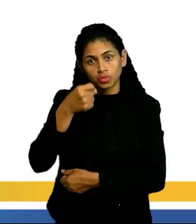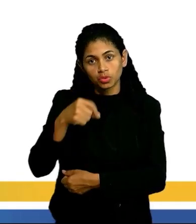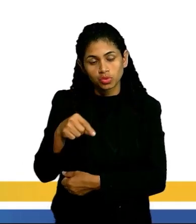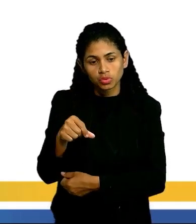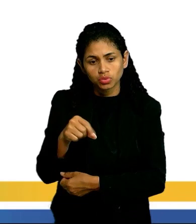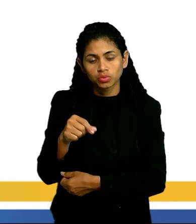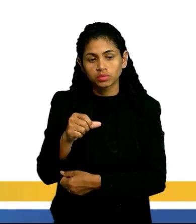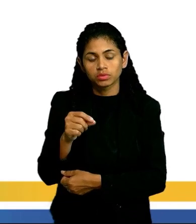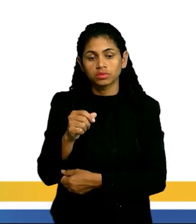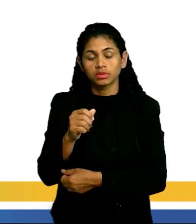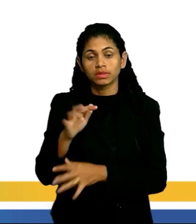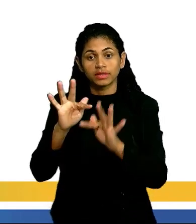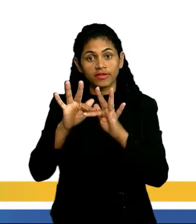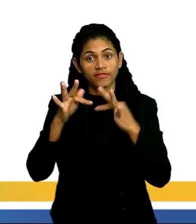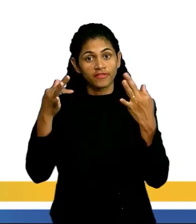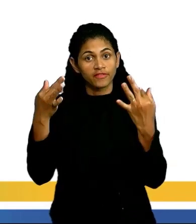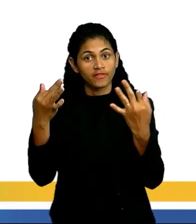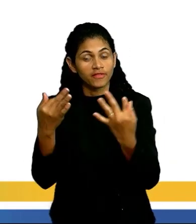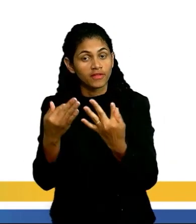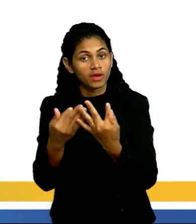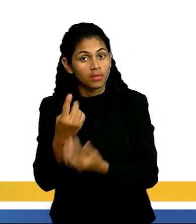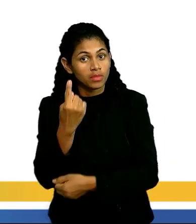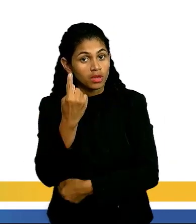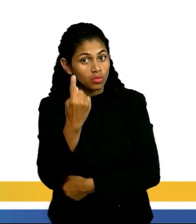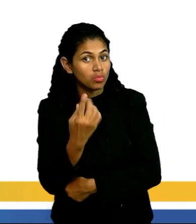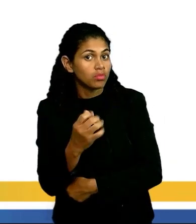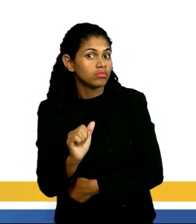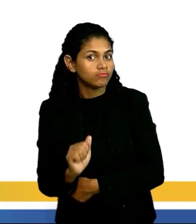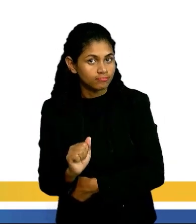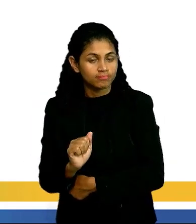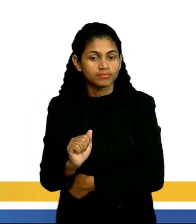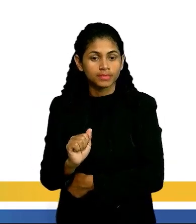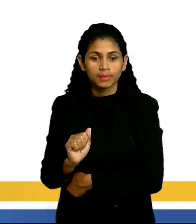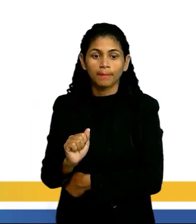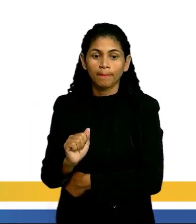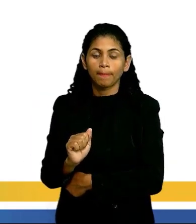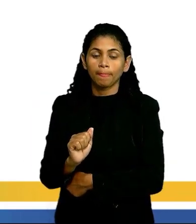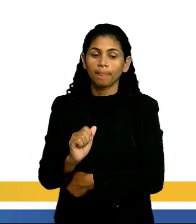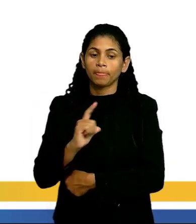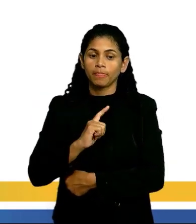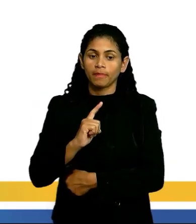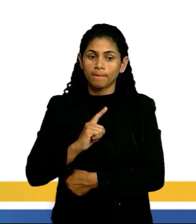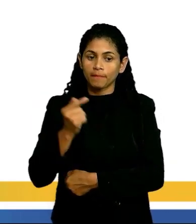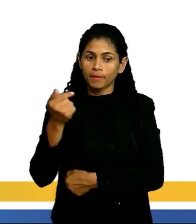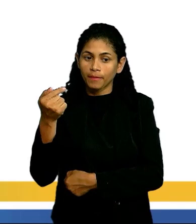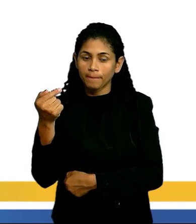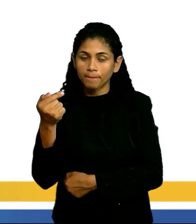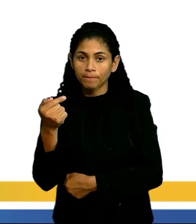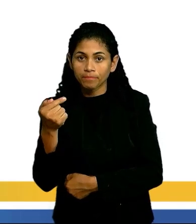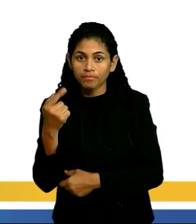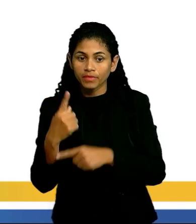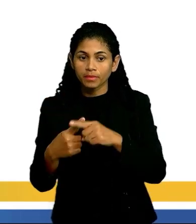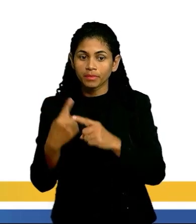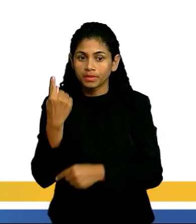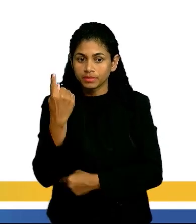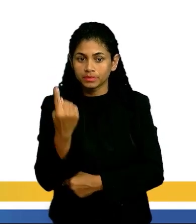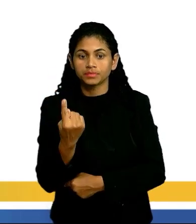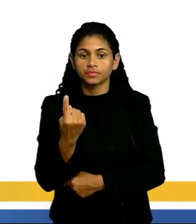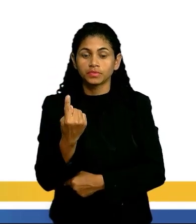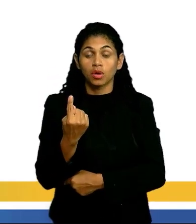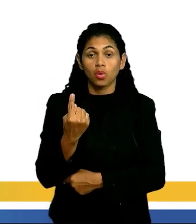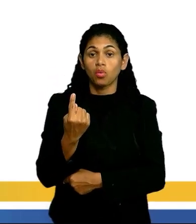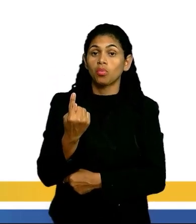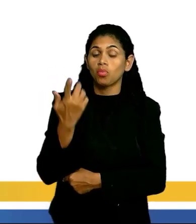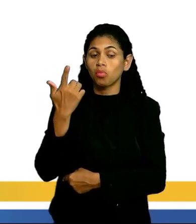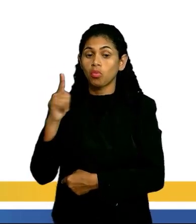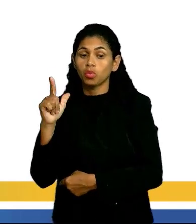NOx mais 1. E o oxigênio é o carro-chefe da oxirredução, então ele tem NOx menos 2. Então, a molécula é carbonato de sódio,